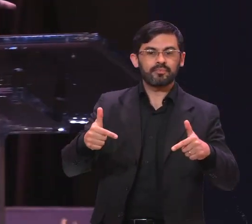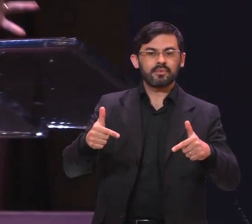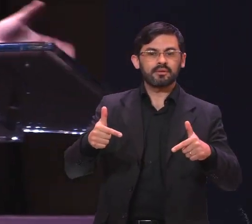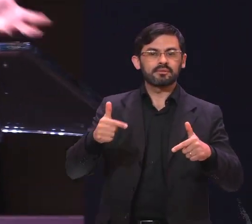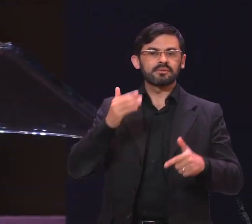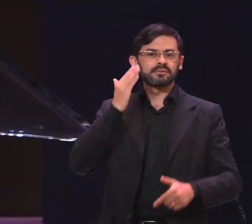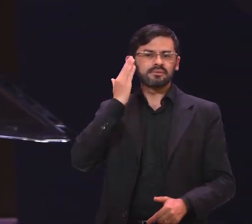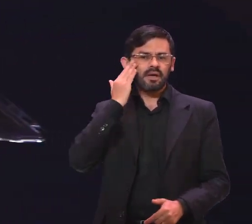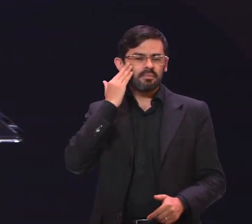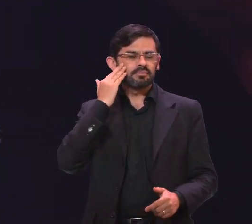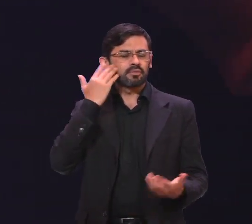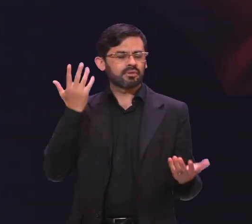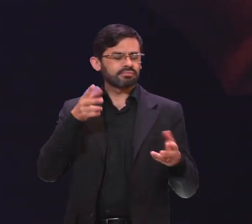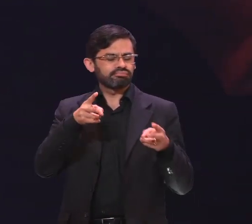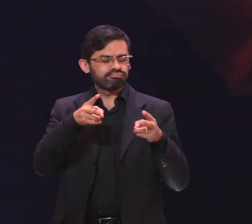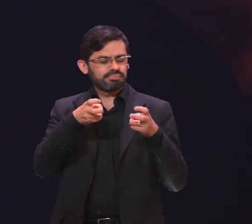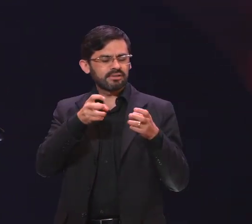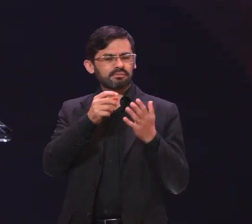das armas